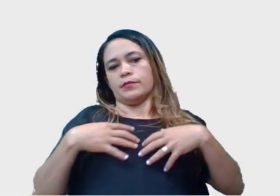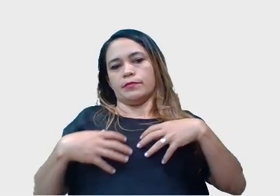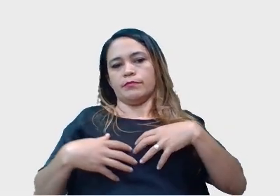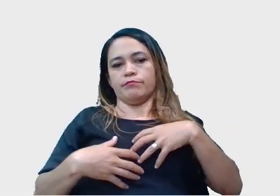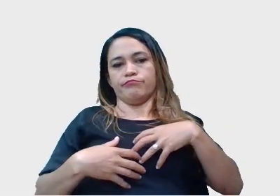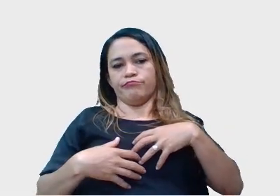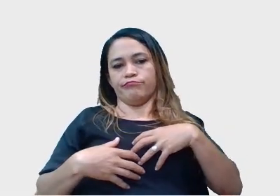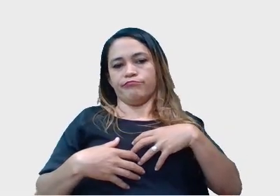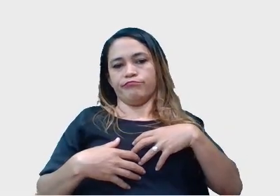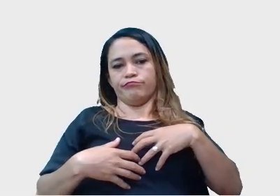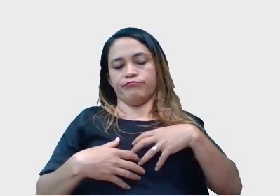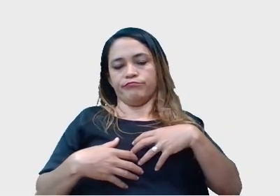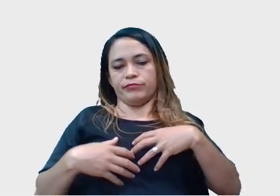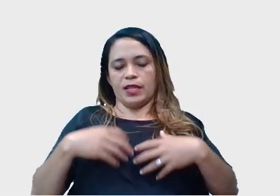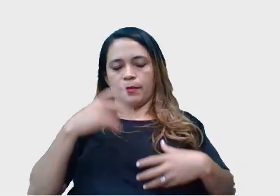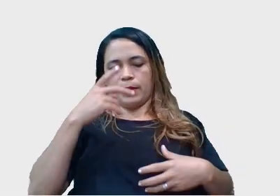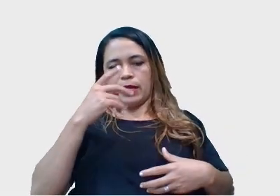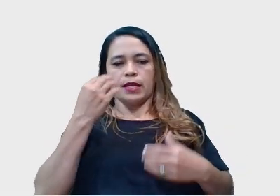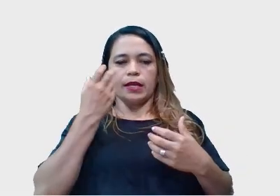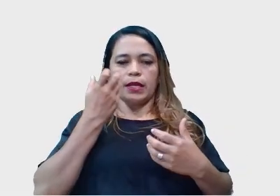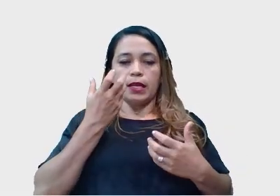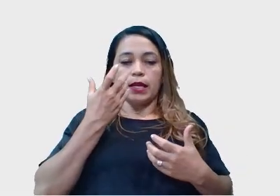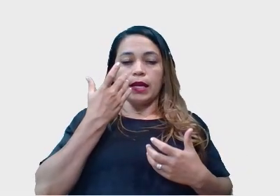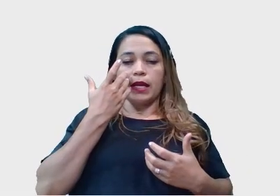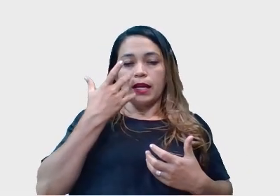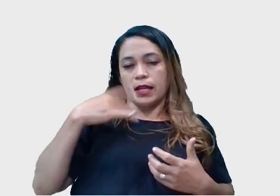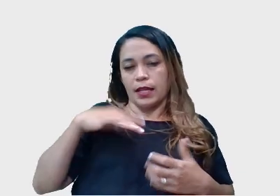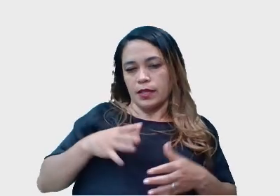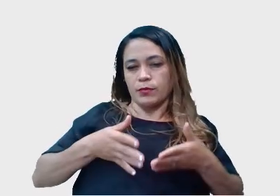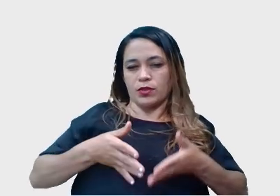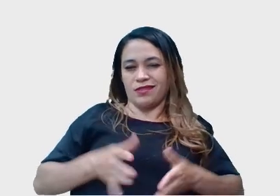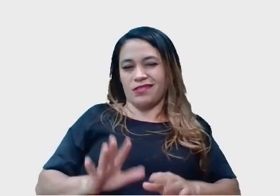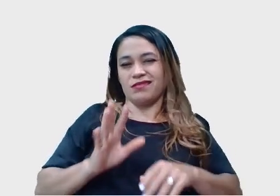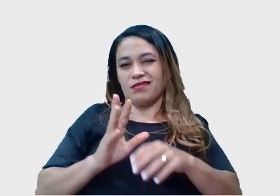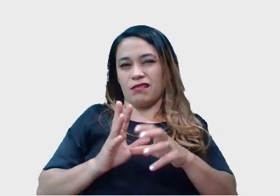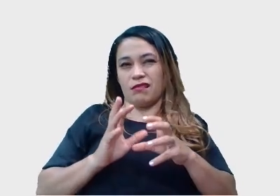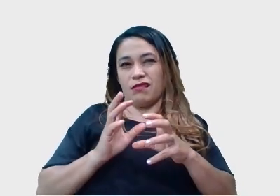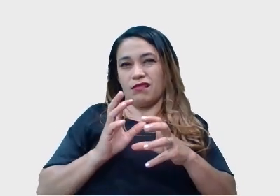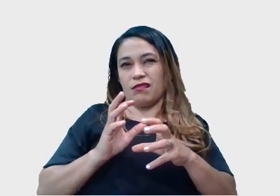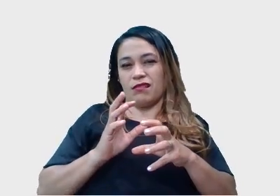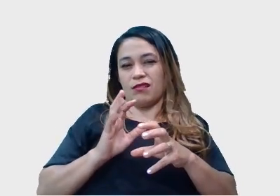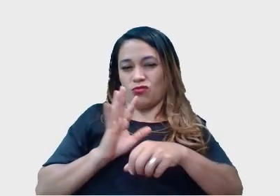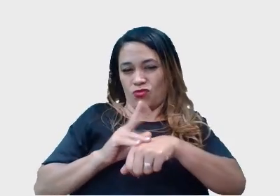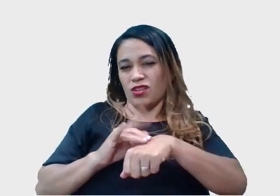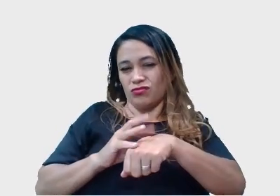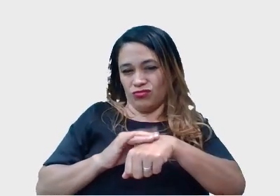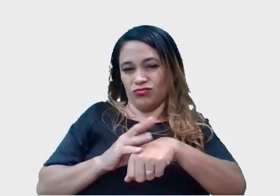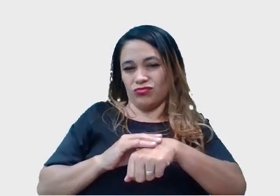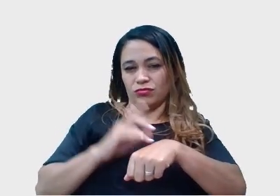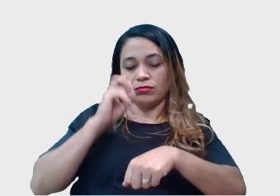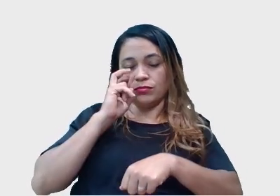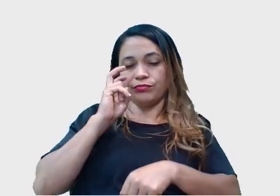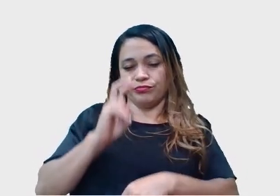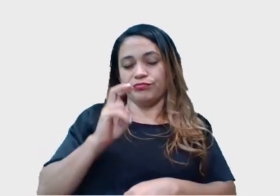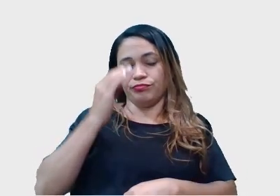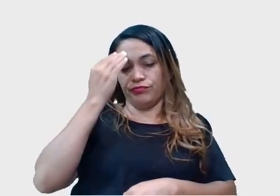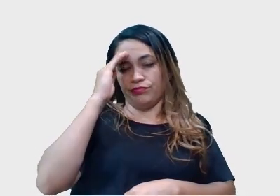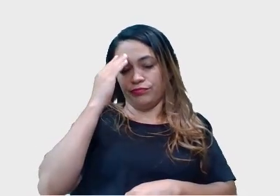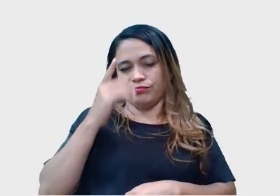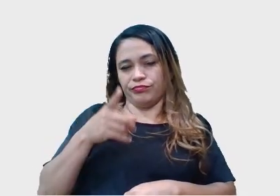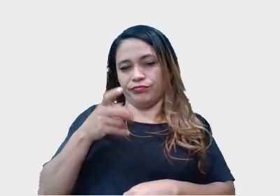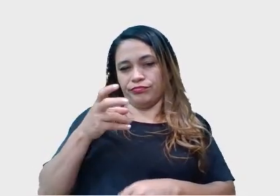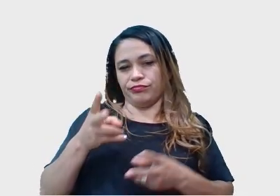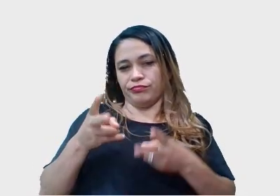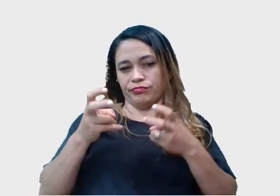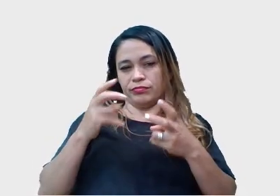fetal também no bebê. É aqui, nesses 2 itenzinhos aqui, ó, que a gente começa a entender uma coisa bem interessante que acontece no dia